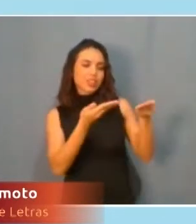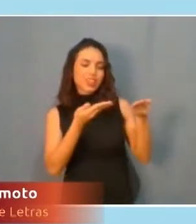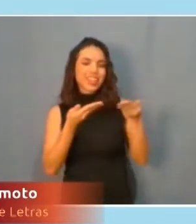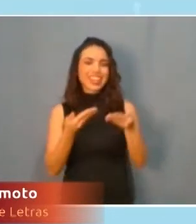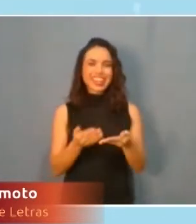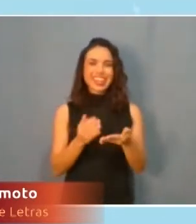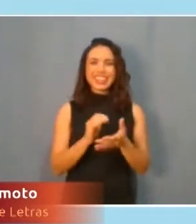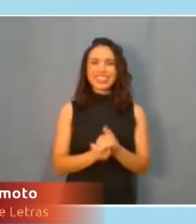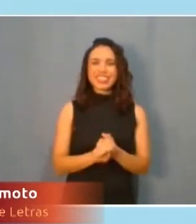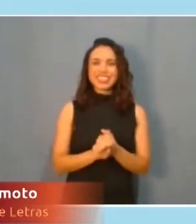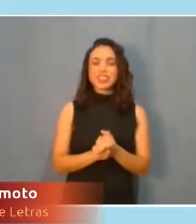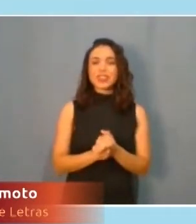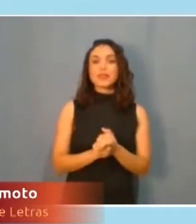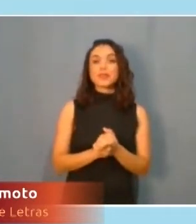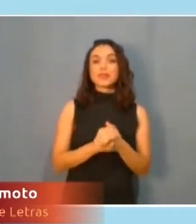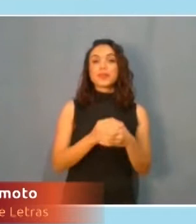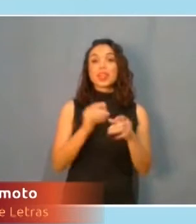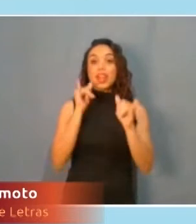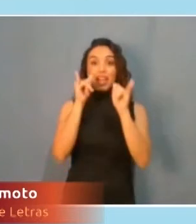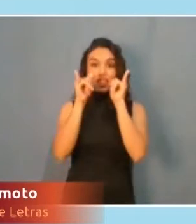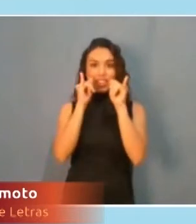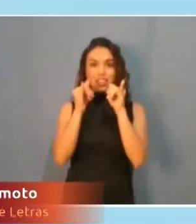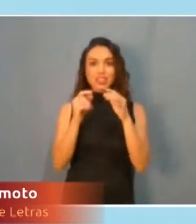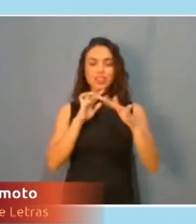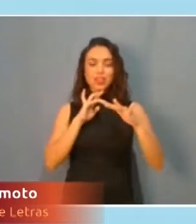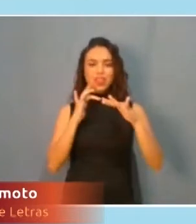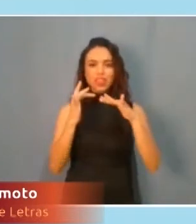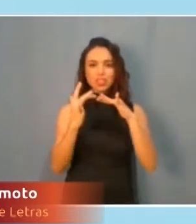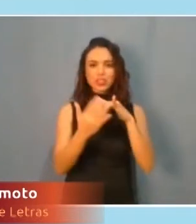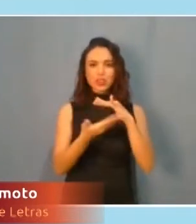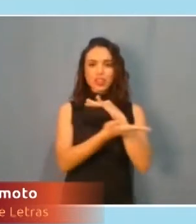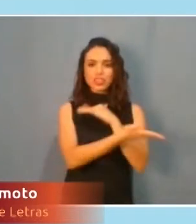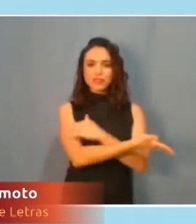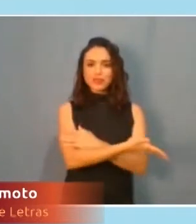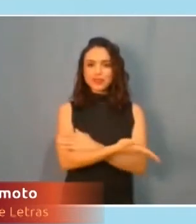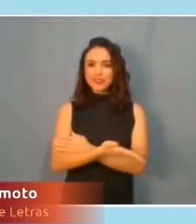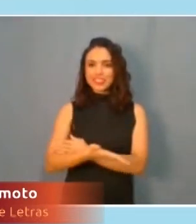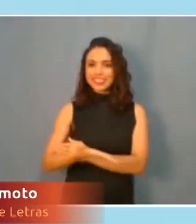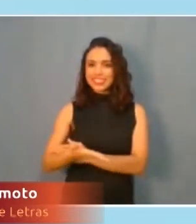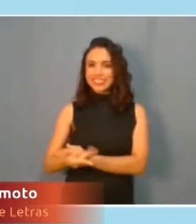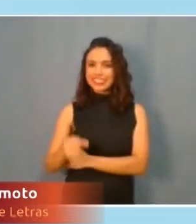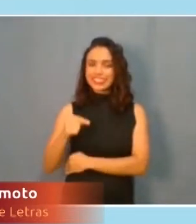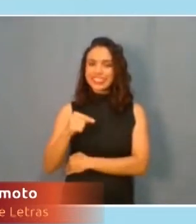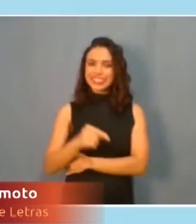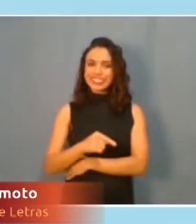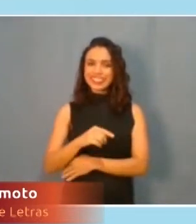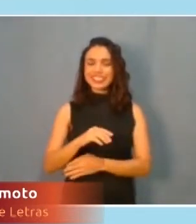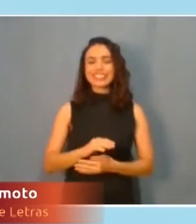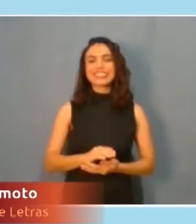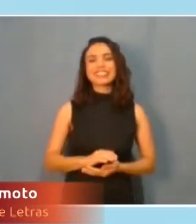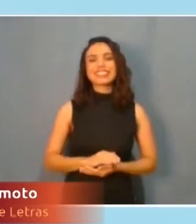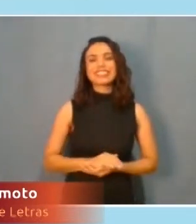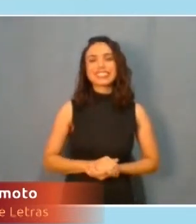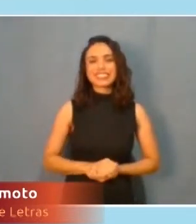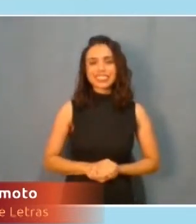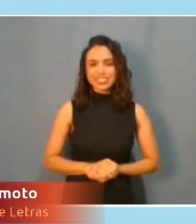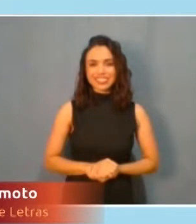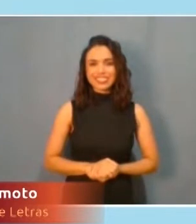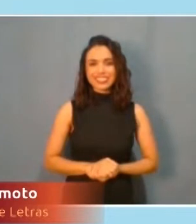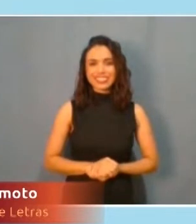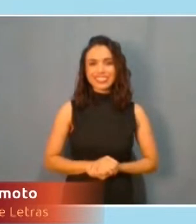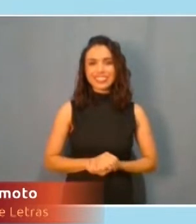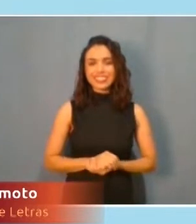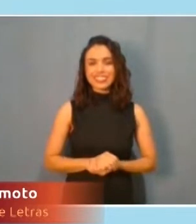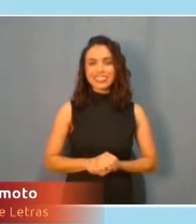nossos canais são as redes sociais, tanto os chats das transmissões no YouTube e no Facebook. Além disso, também você